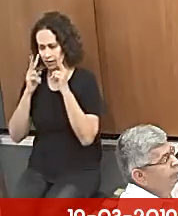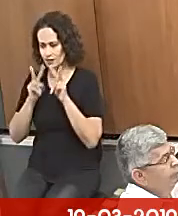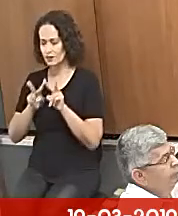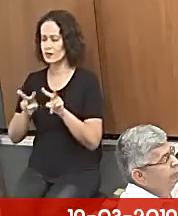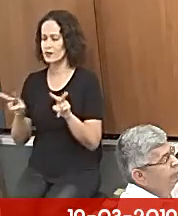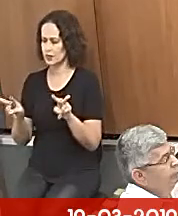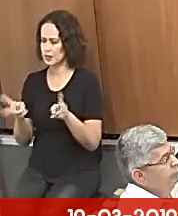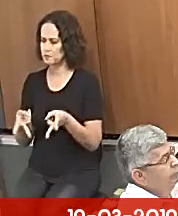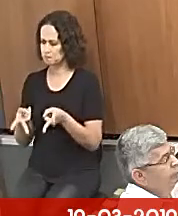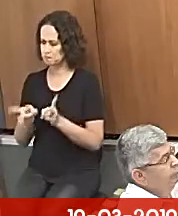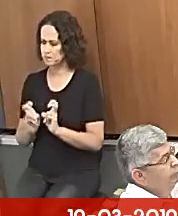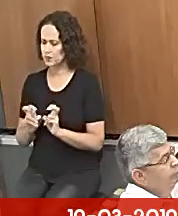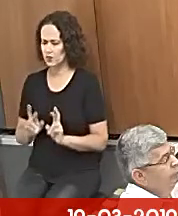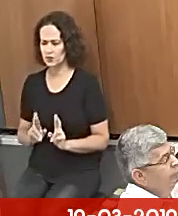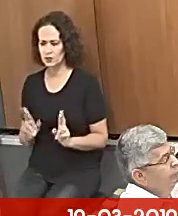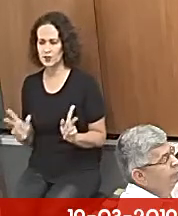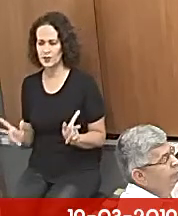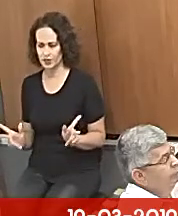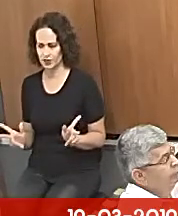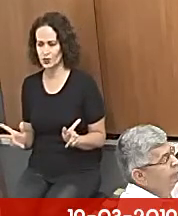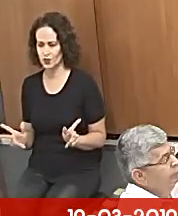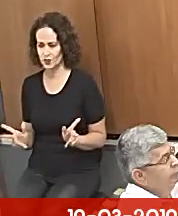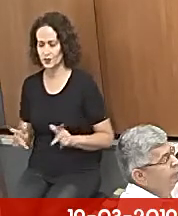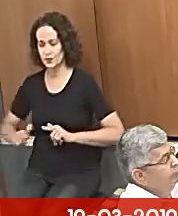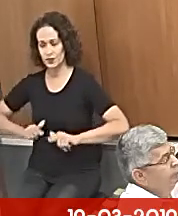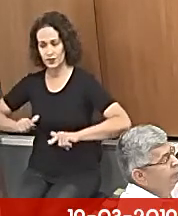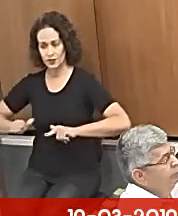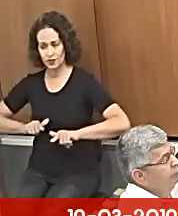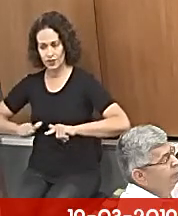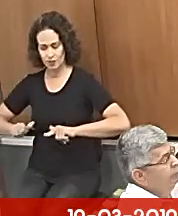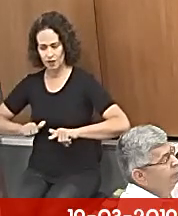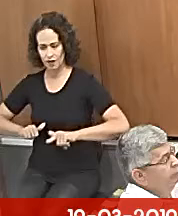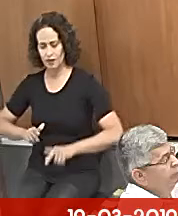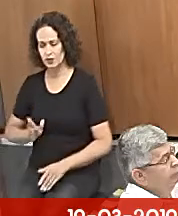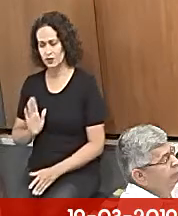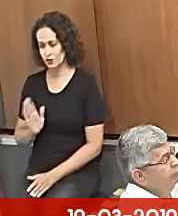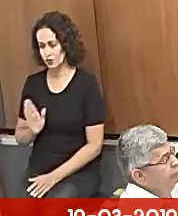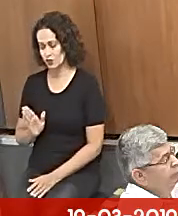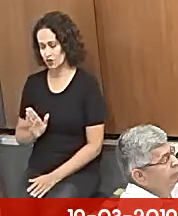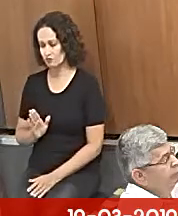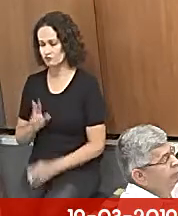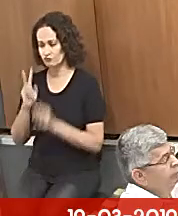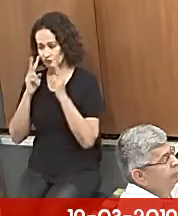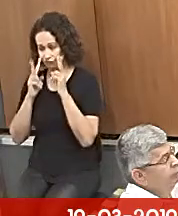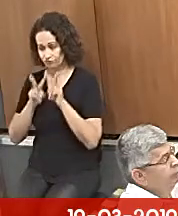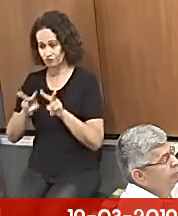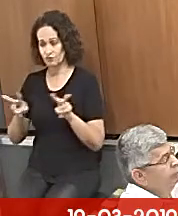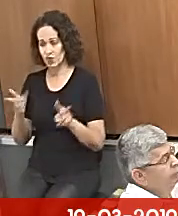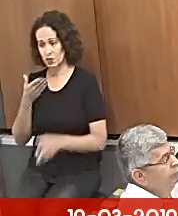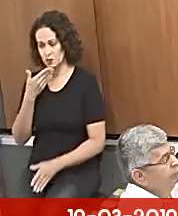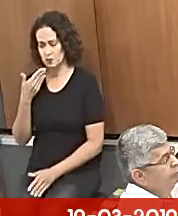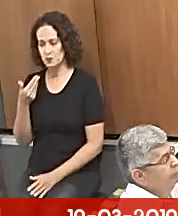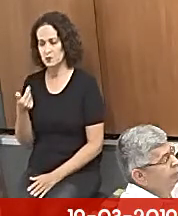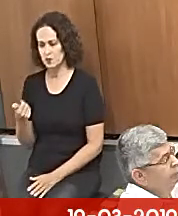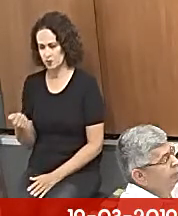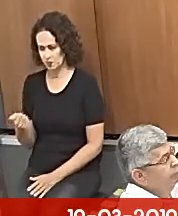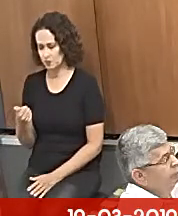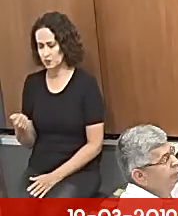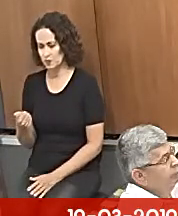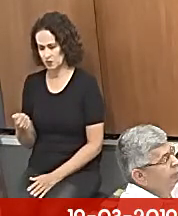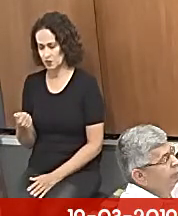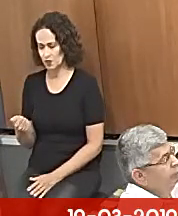de uma forma diferente um trabalho que tem feito agora uma visibilidade que tem ganhado agora no segmento